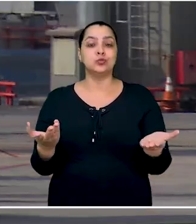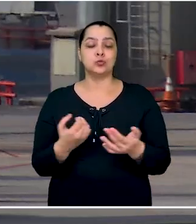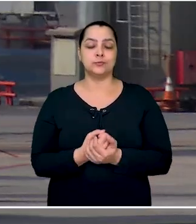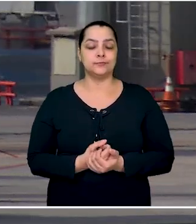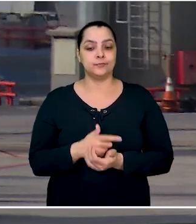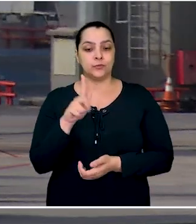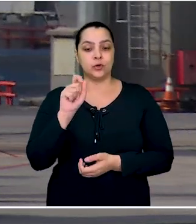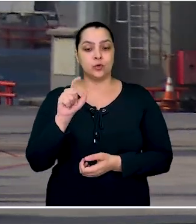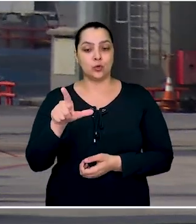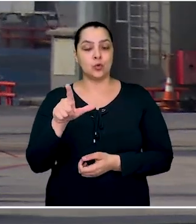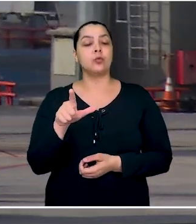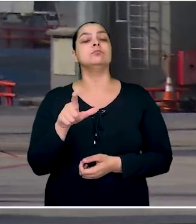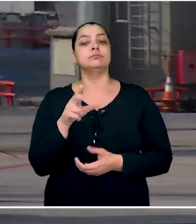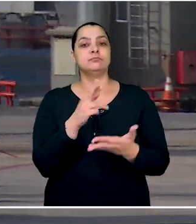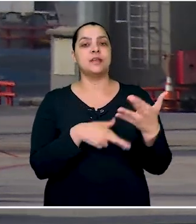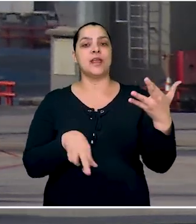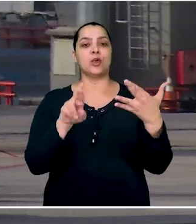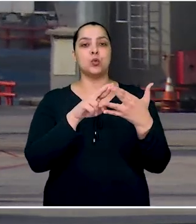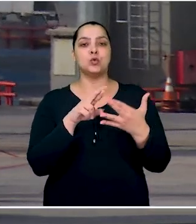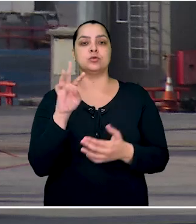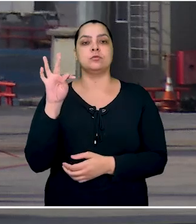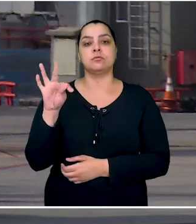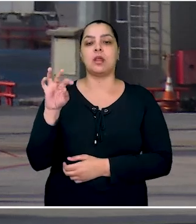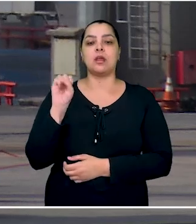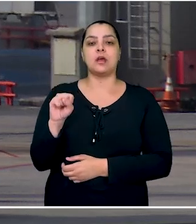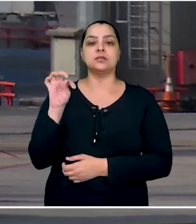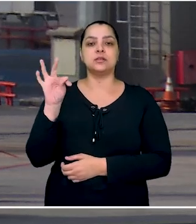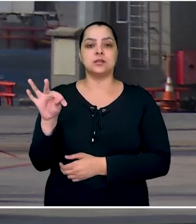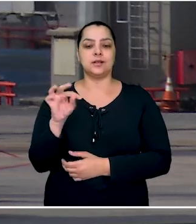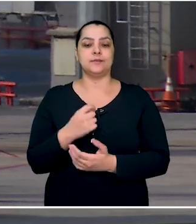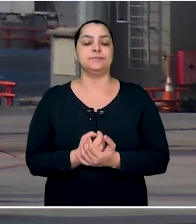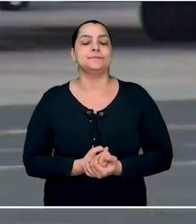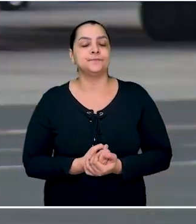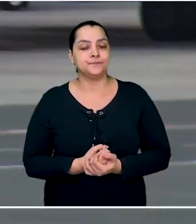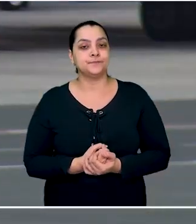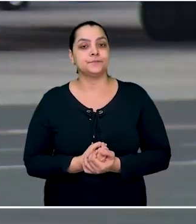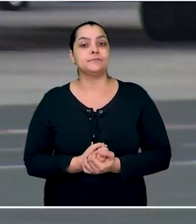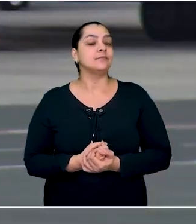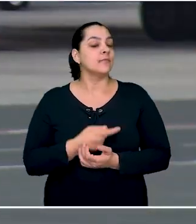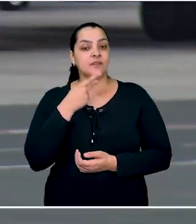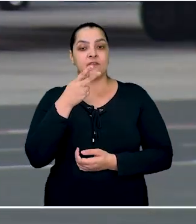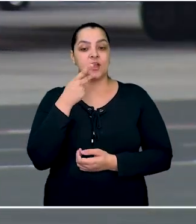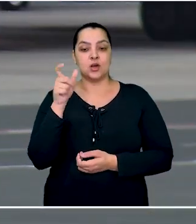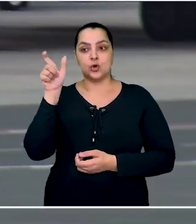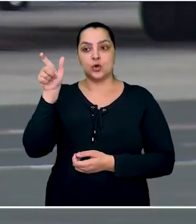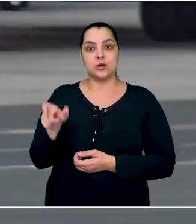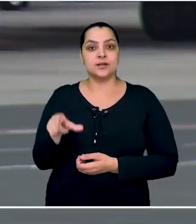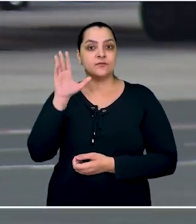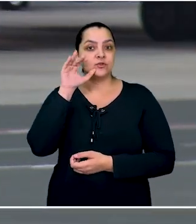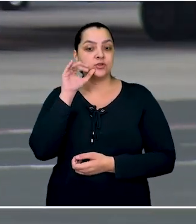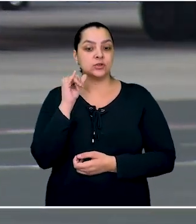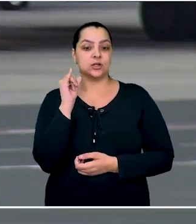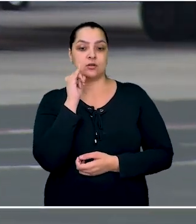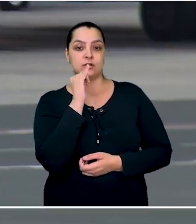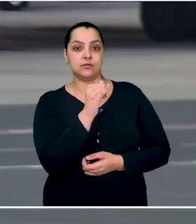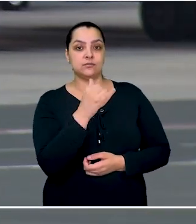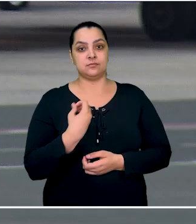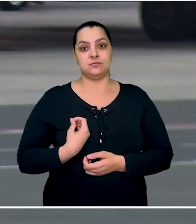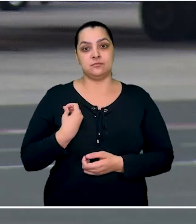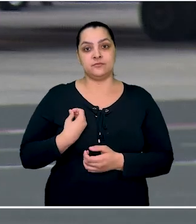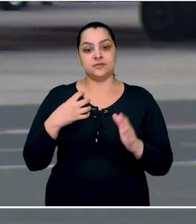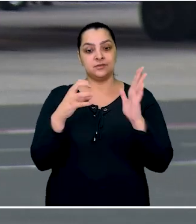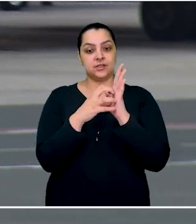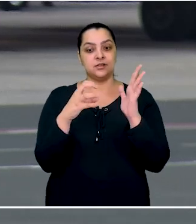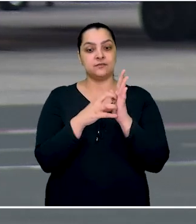profissional. A Gol, então, entrou com recurso no Tribunal Superior do Trabalho, reforçando que a comissária só informou viver com